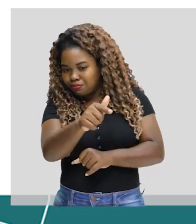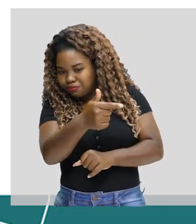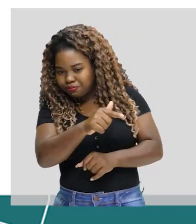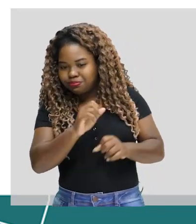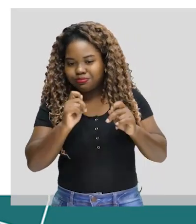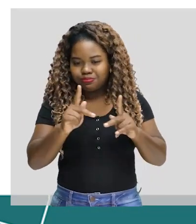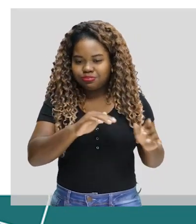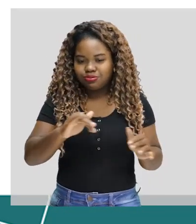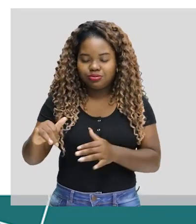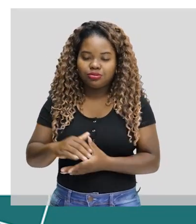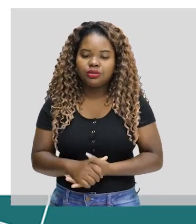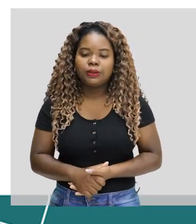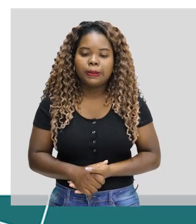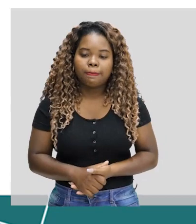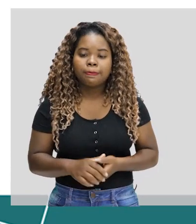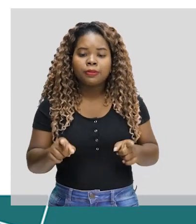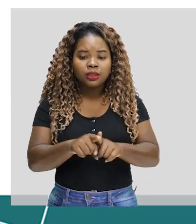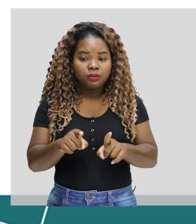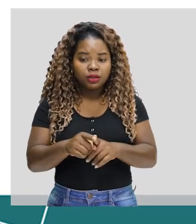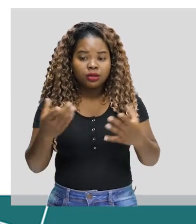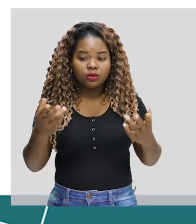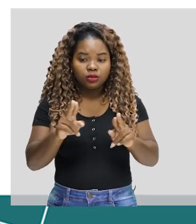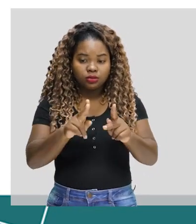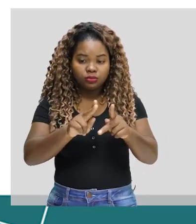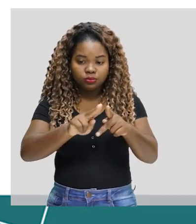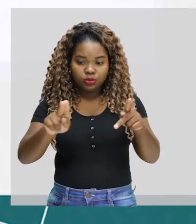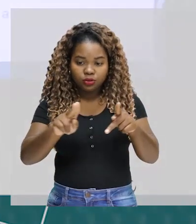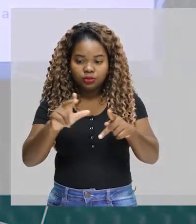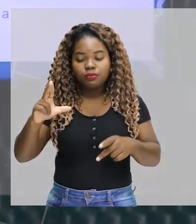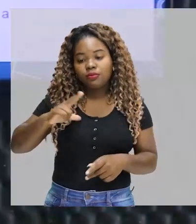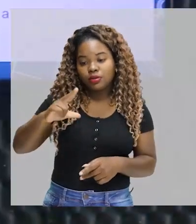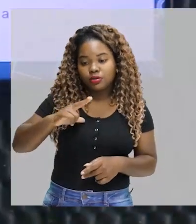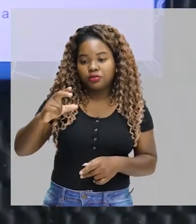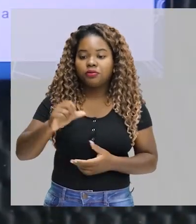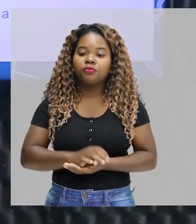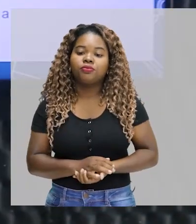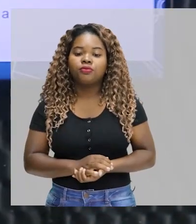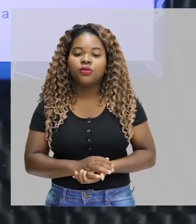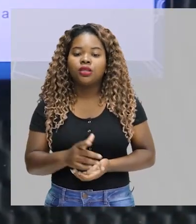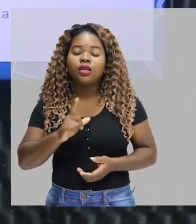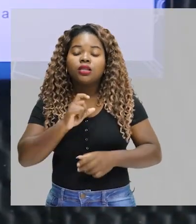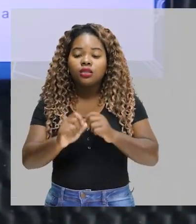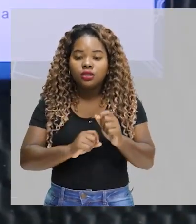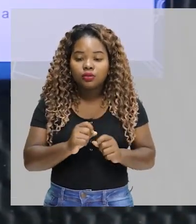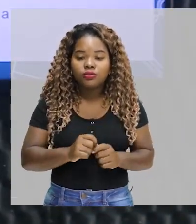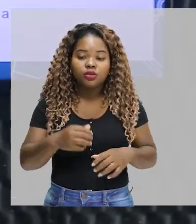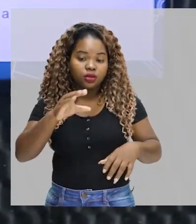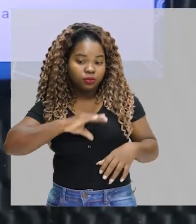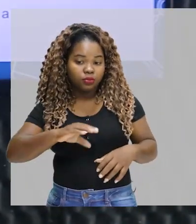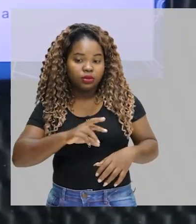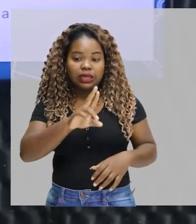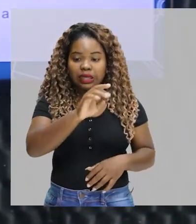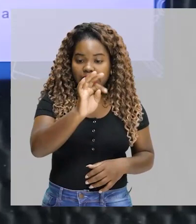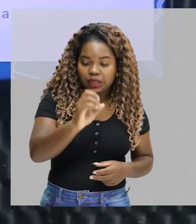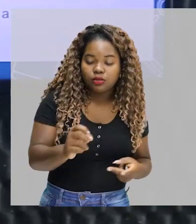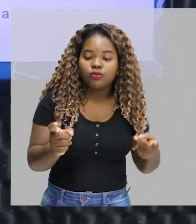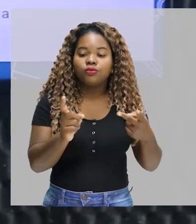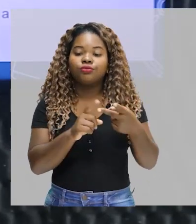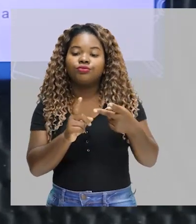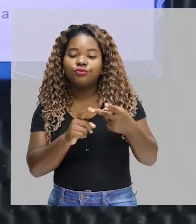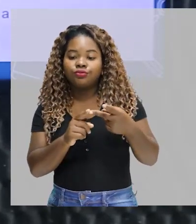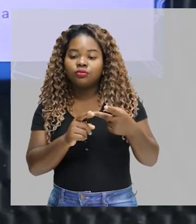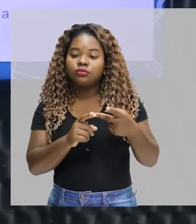pronomes pessoais. Em língua portuguesa, nós temos pronome pessoal do caso reto,